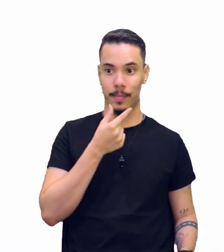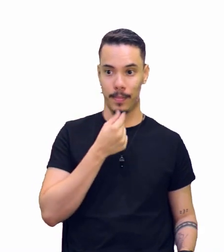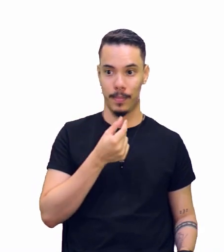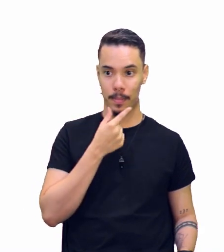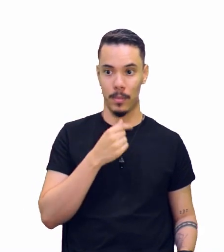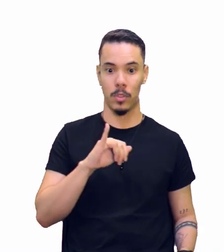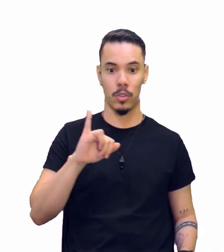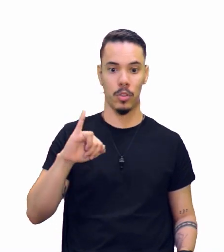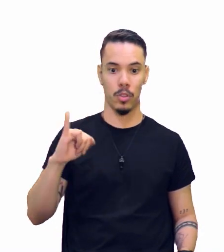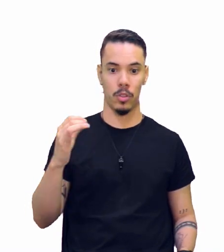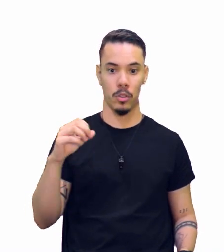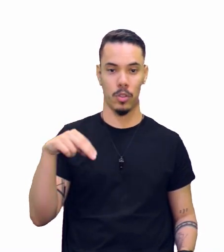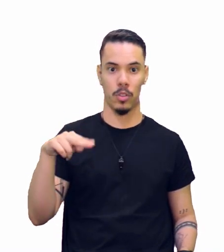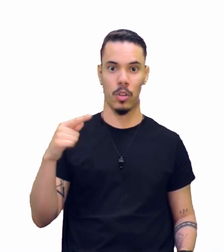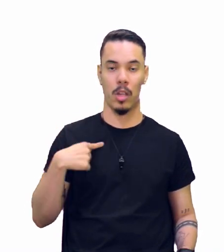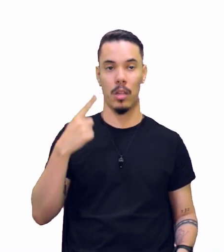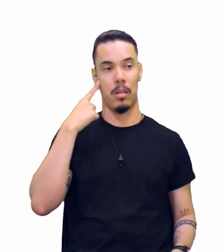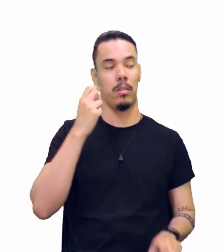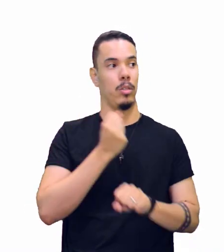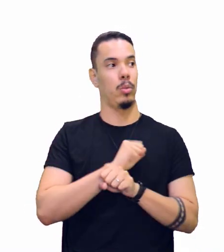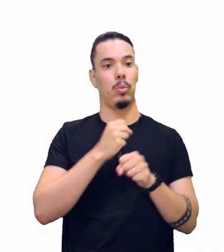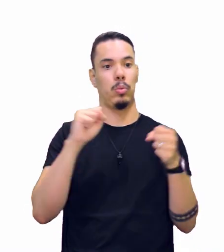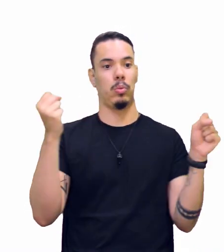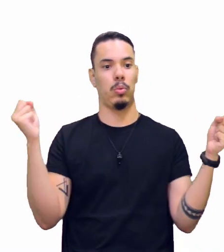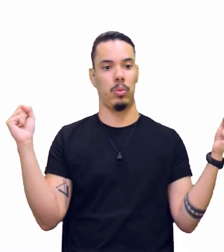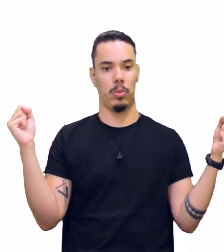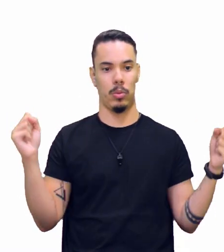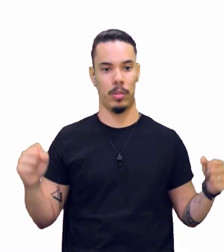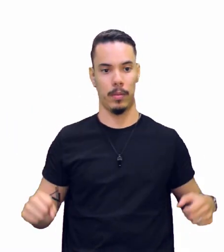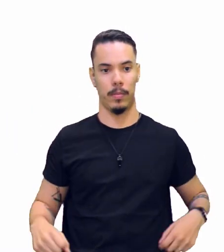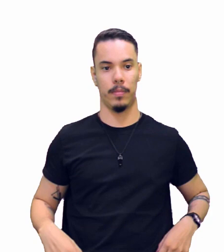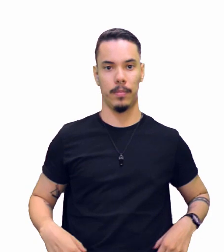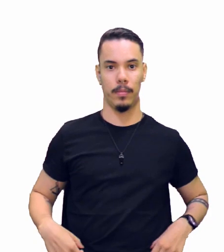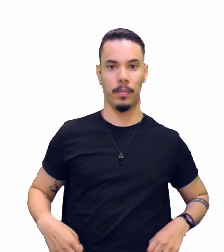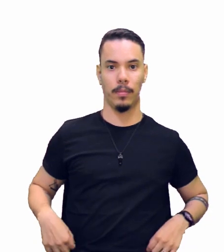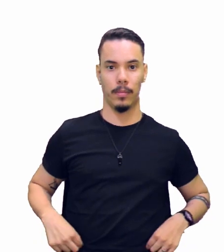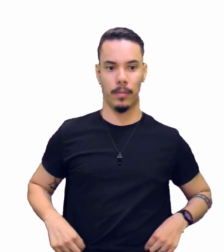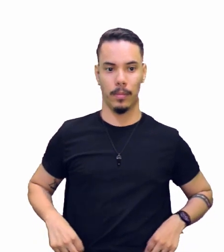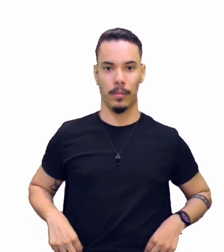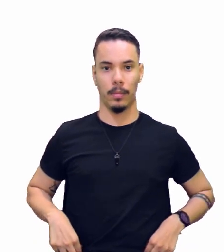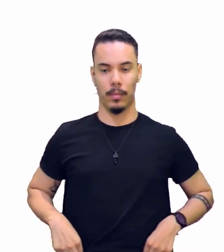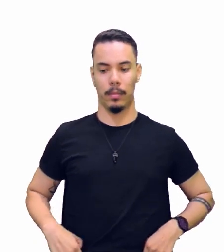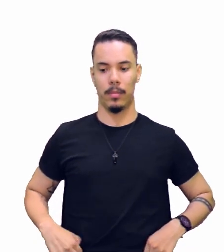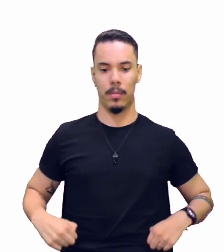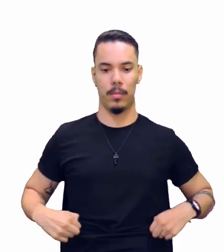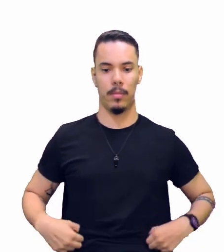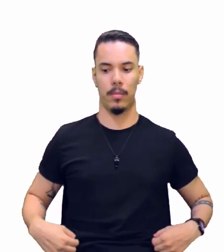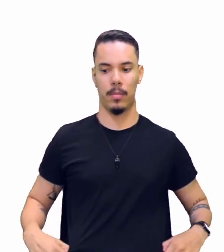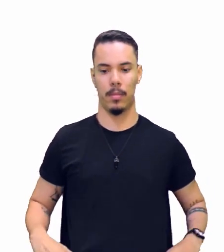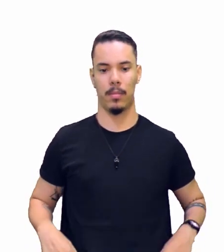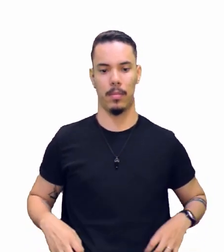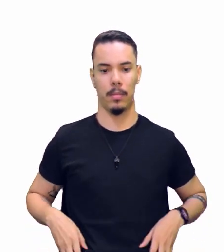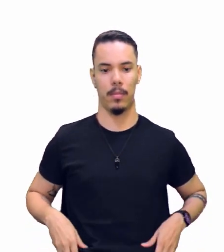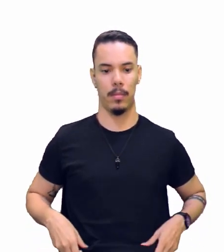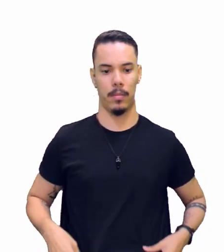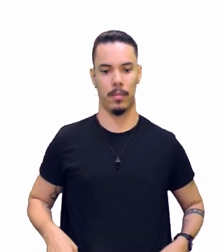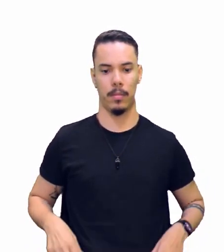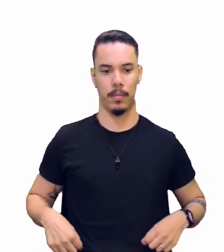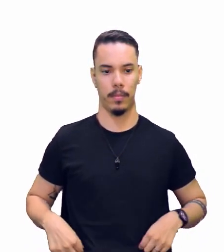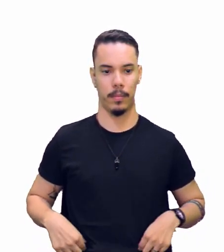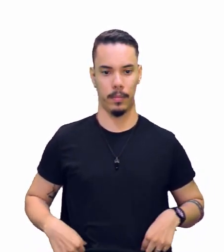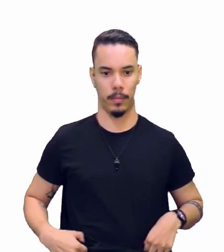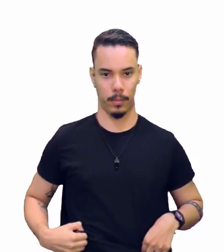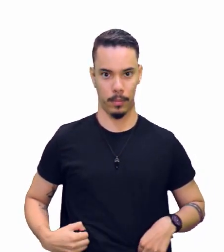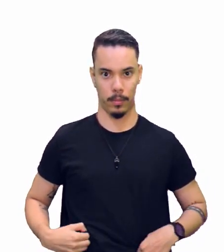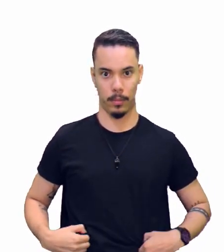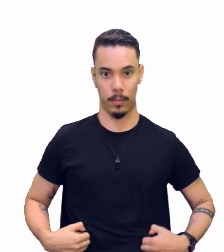Ele fica estressadinho, né? Revoltadinho, annoyed é irritado, na verdade. Muito bem? Então, entendido isso aí, que